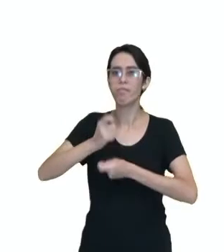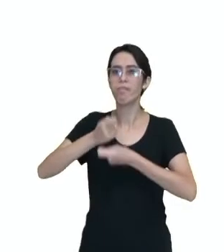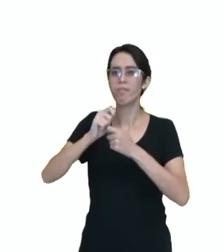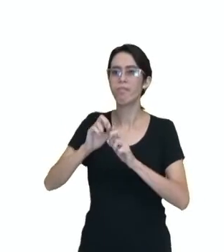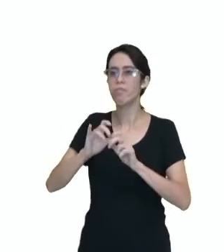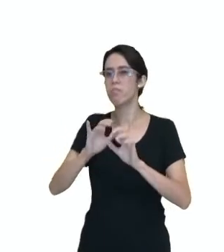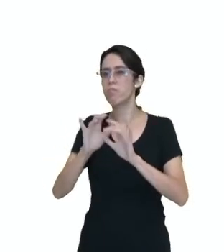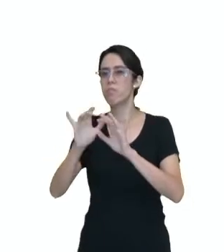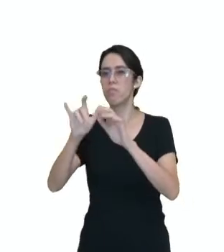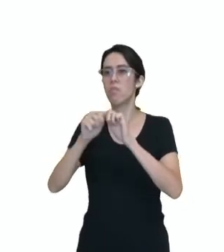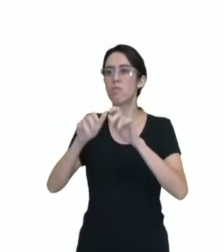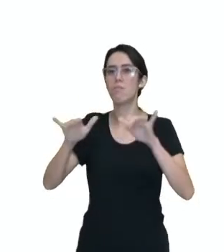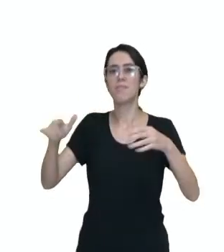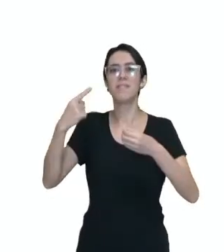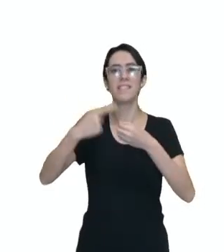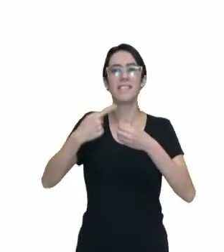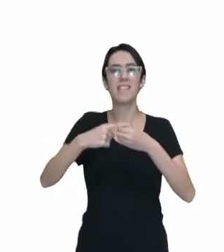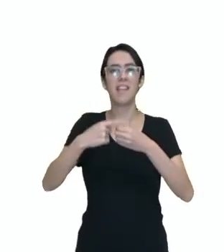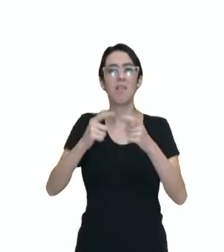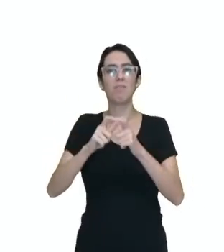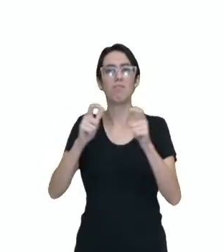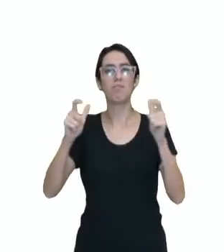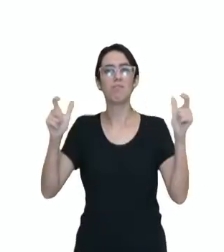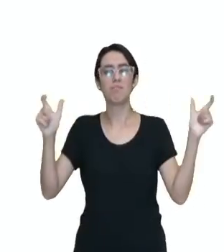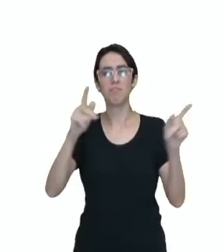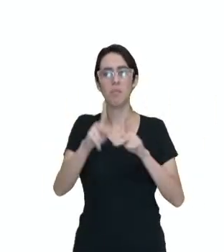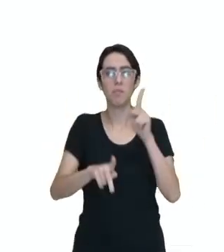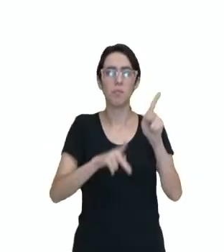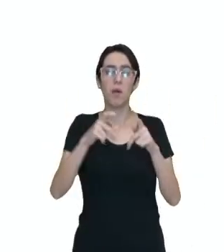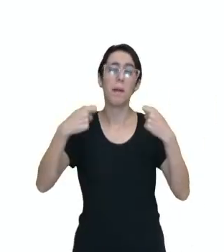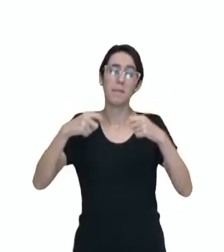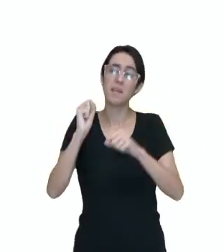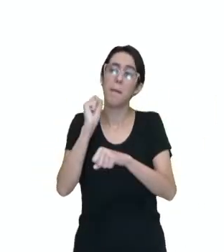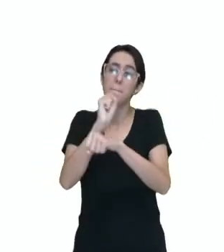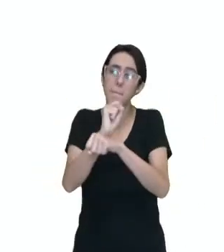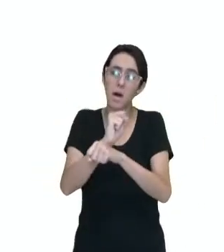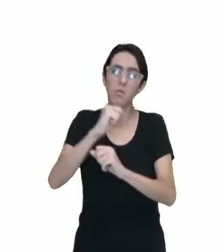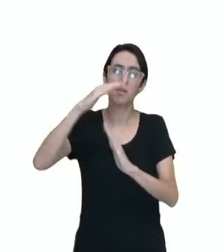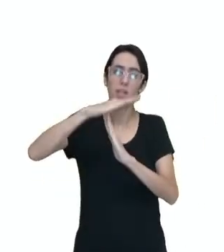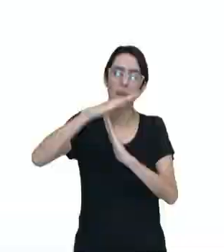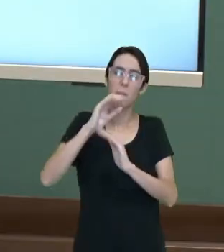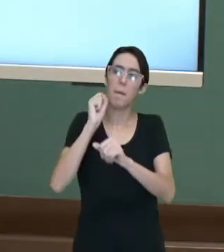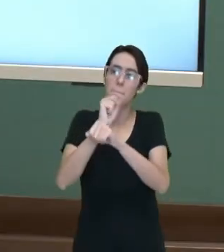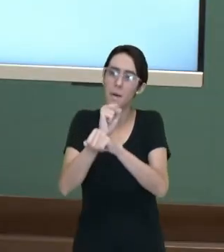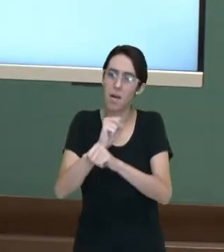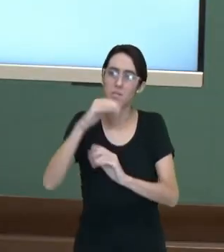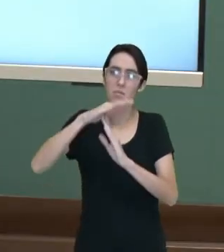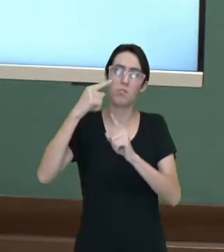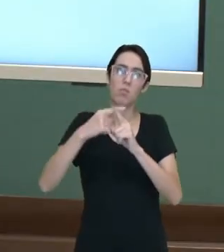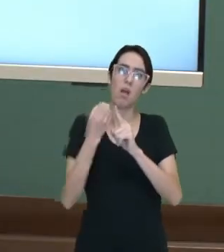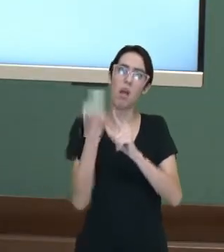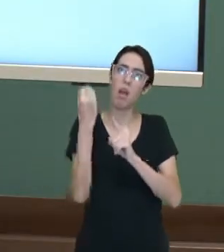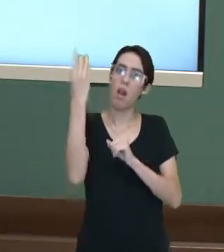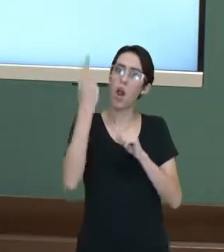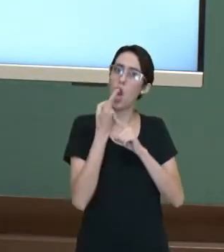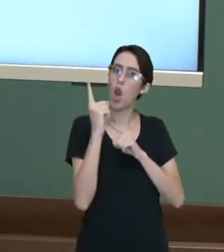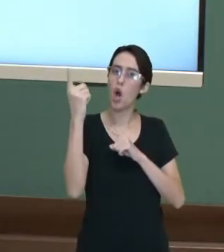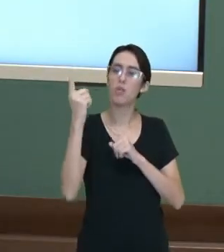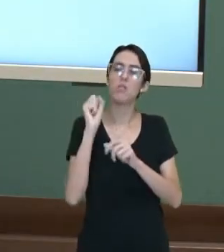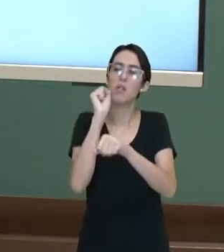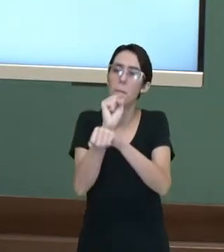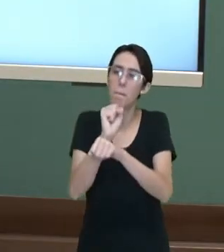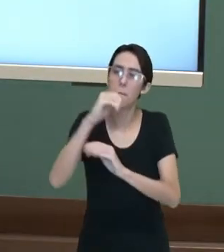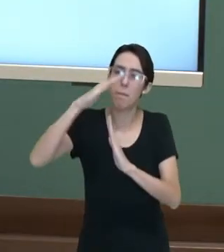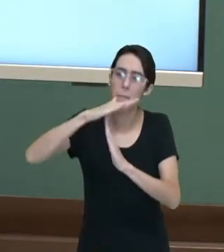de cidades. Eles precisavam fazer pausas, né, de tempo em tempo nessa sua rota para que